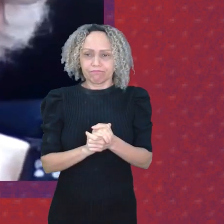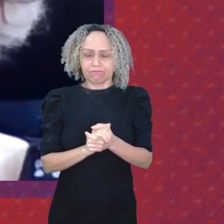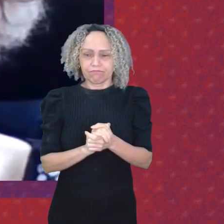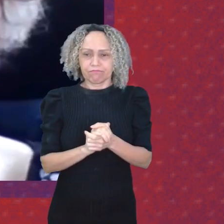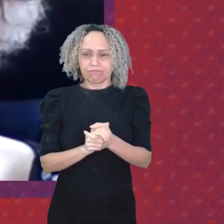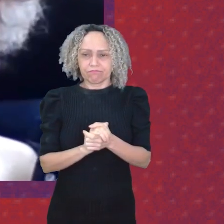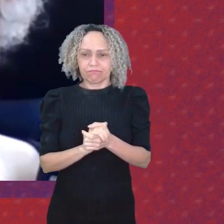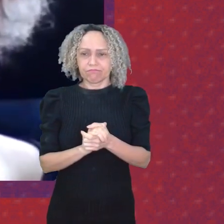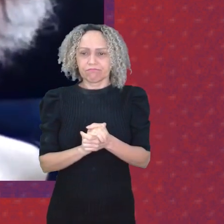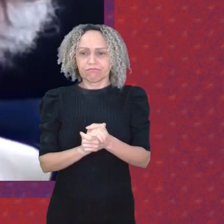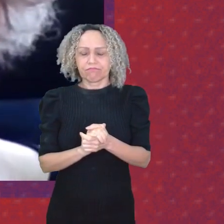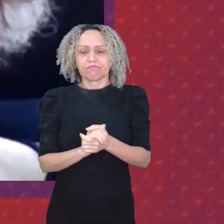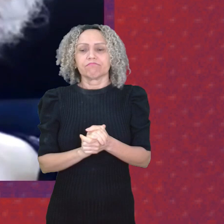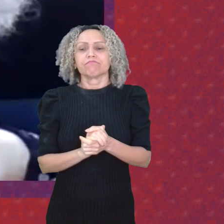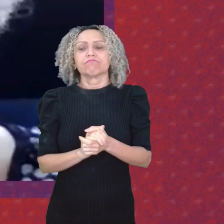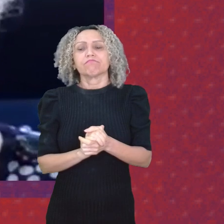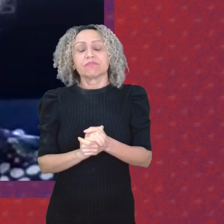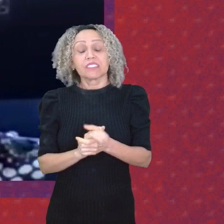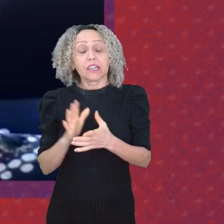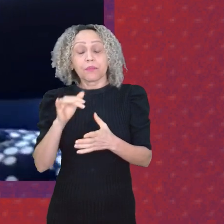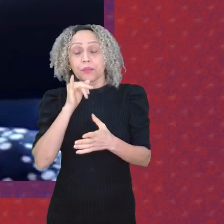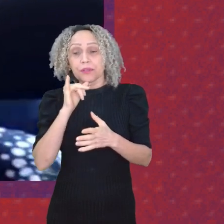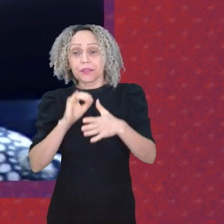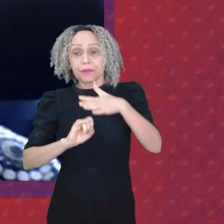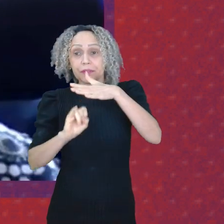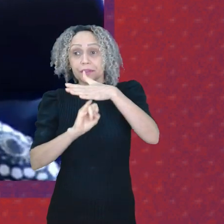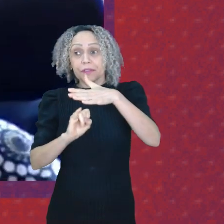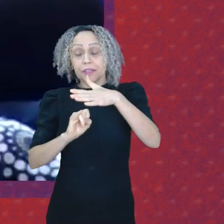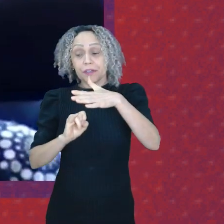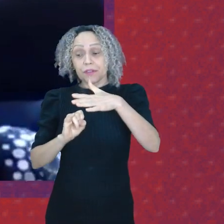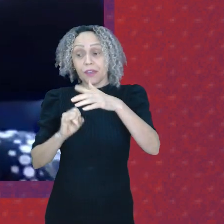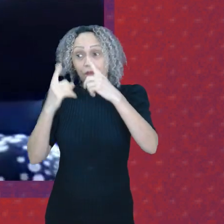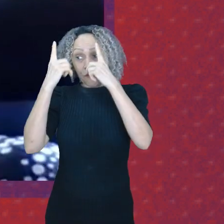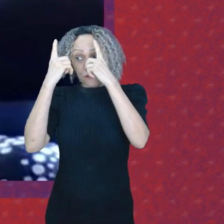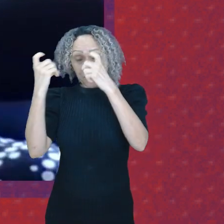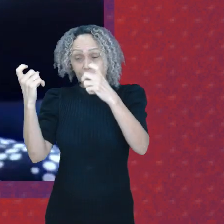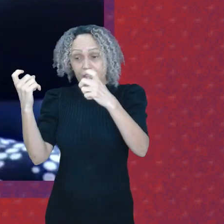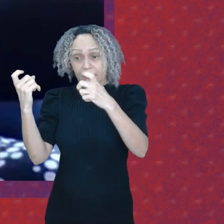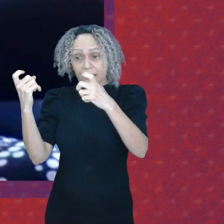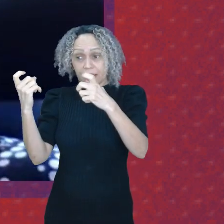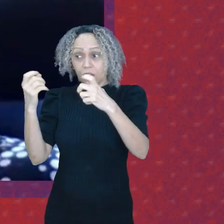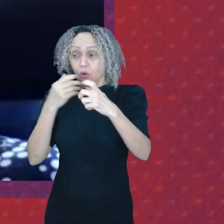E a patrimonial é quando toma da mulher